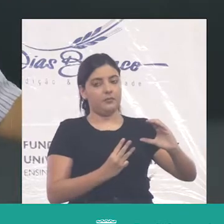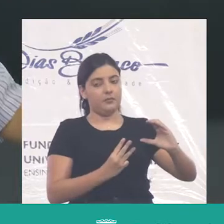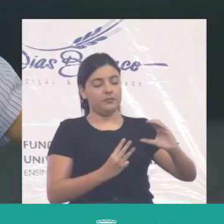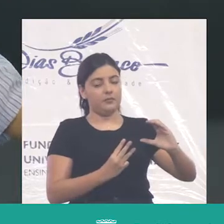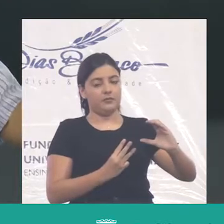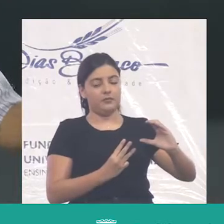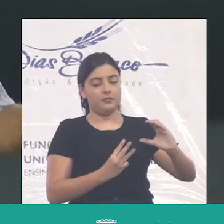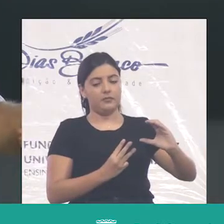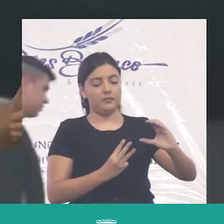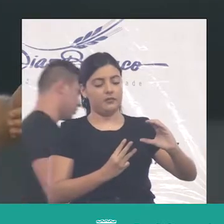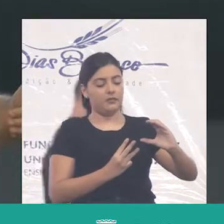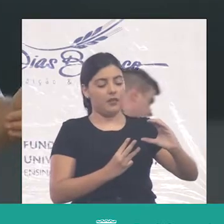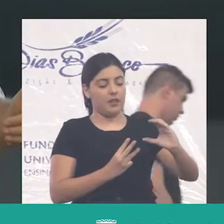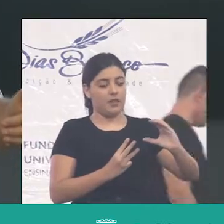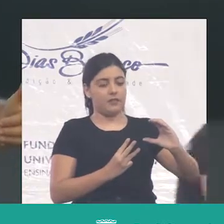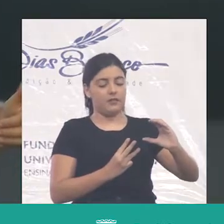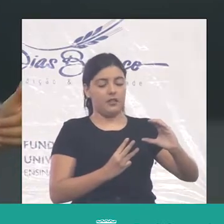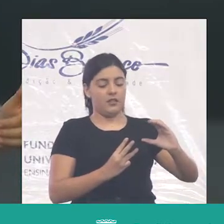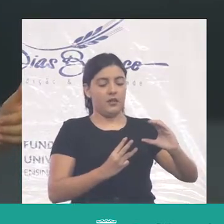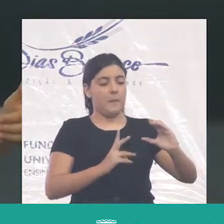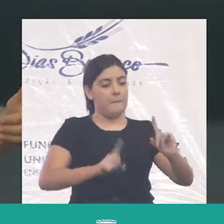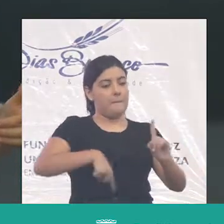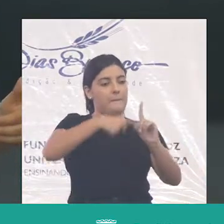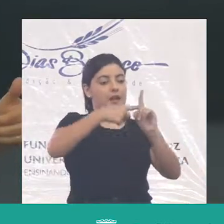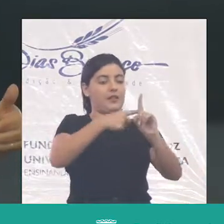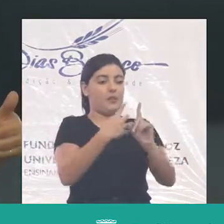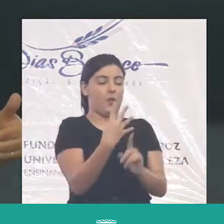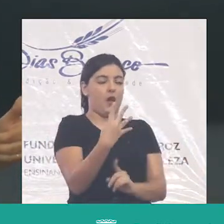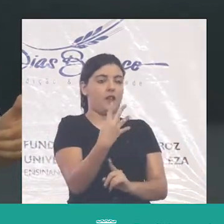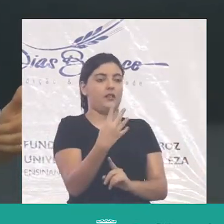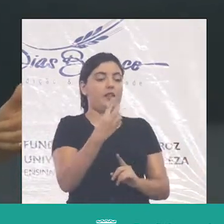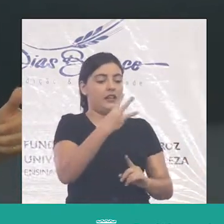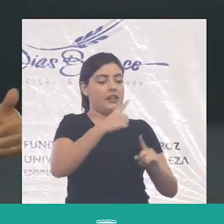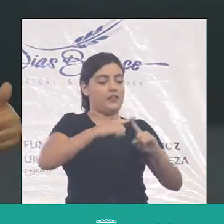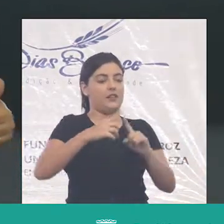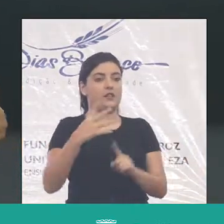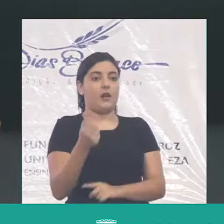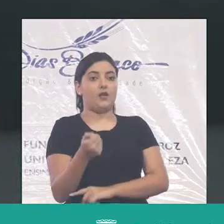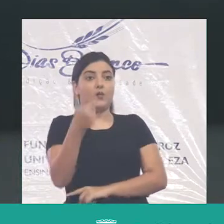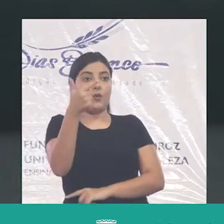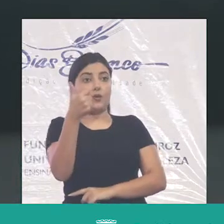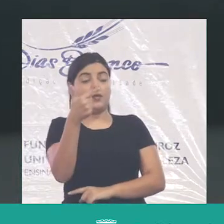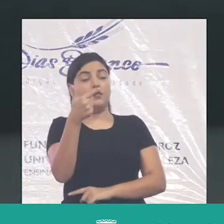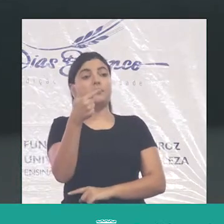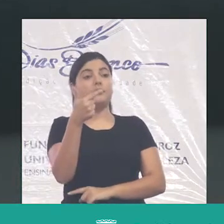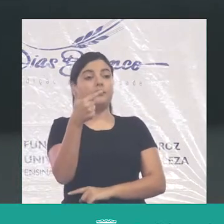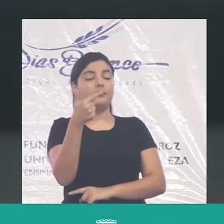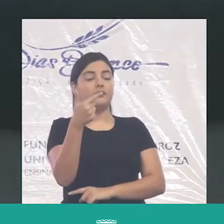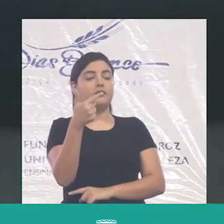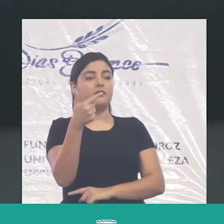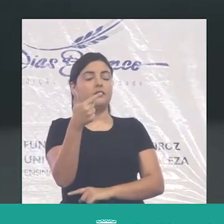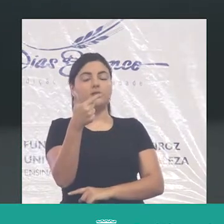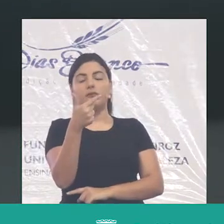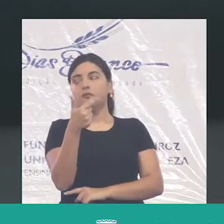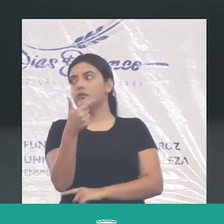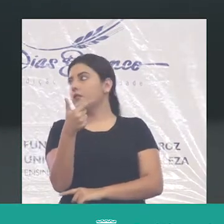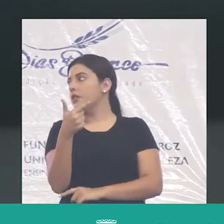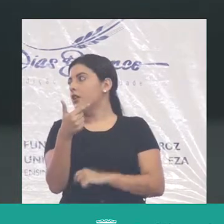tenho 3, 4 vezes nas 4 paredes. 3 vezes 4 já dá 12.